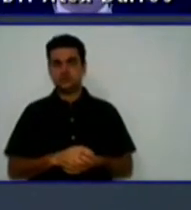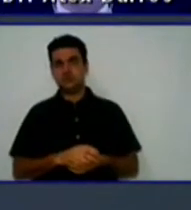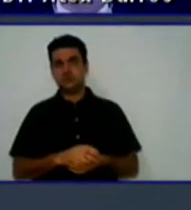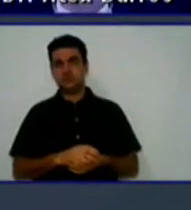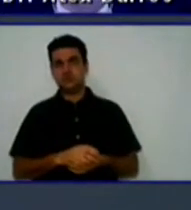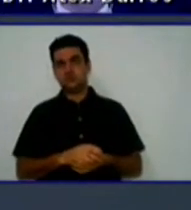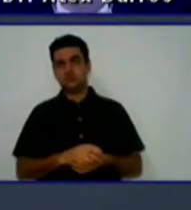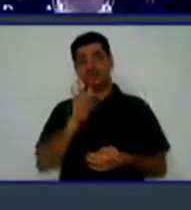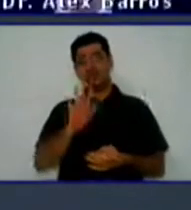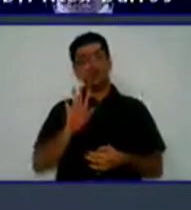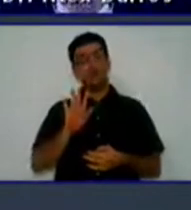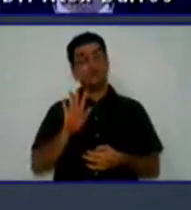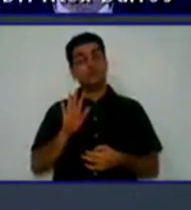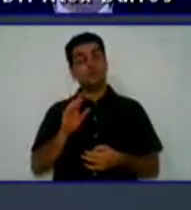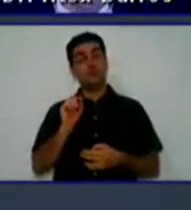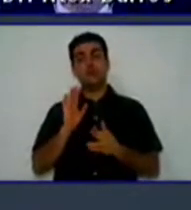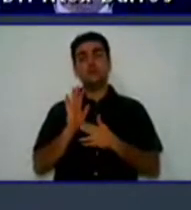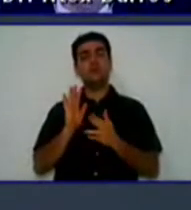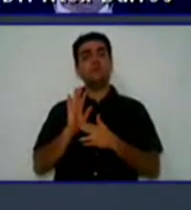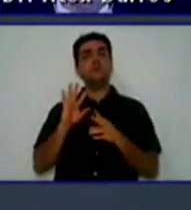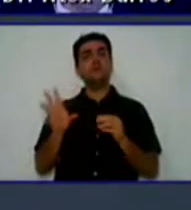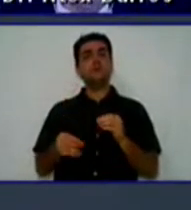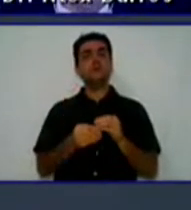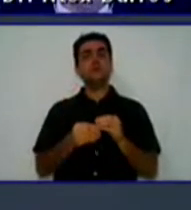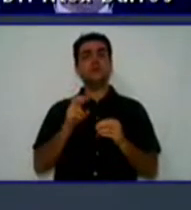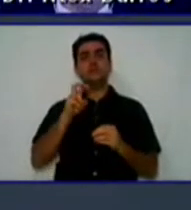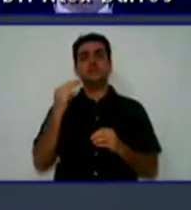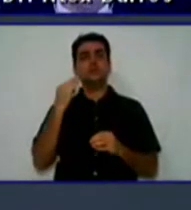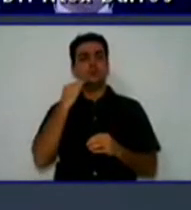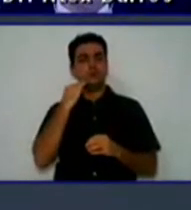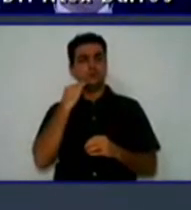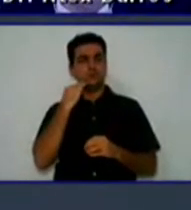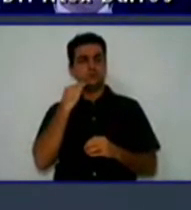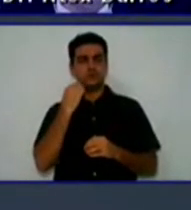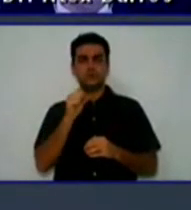Vossa Excelência estava propondo acrescentar